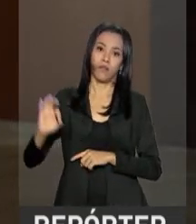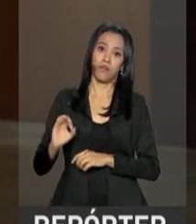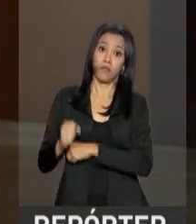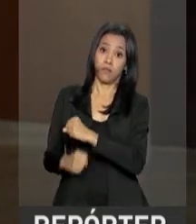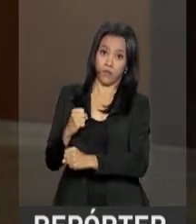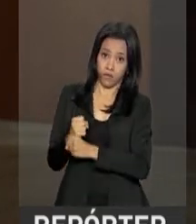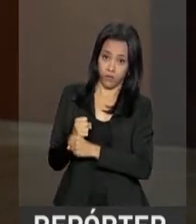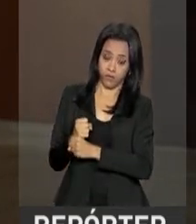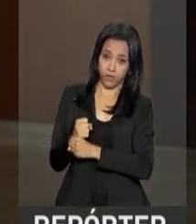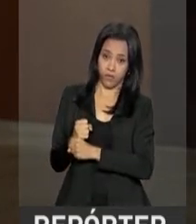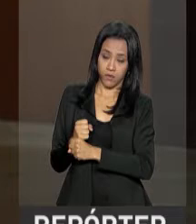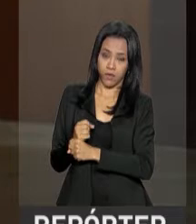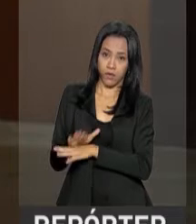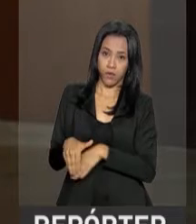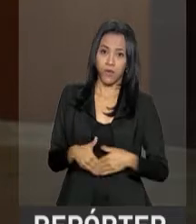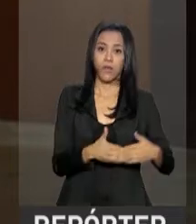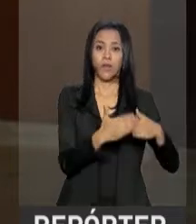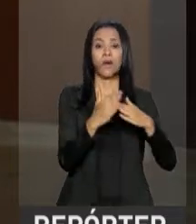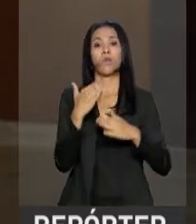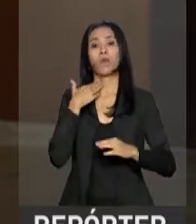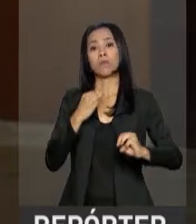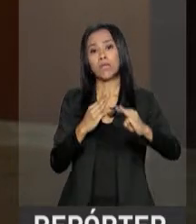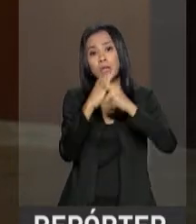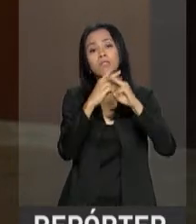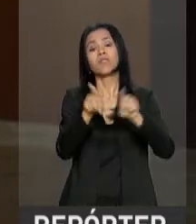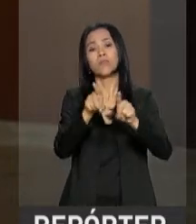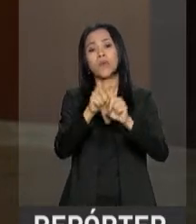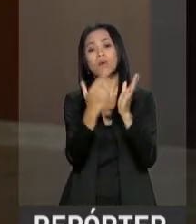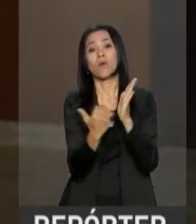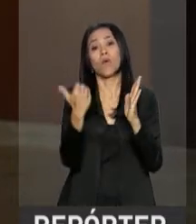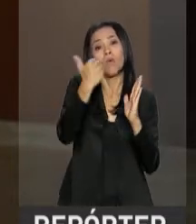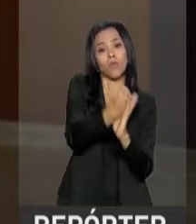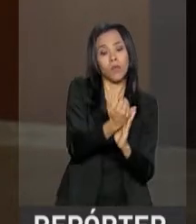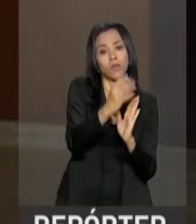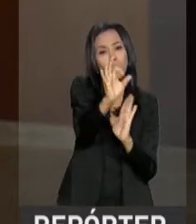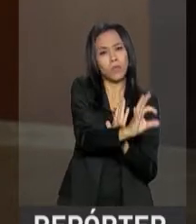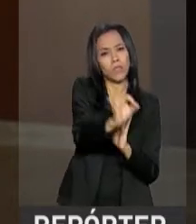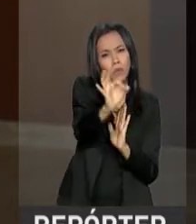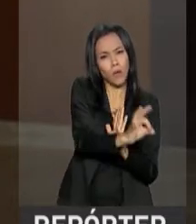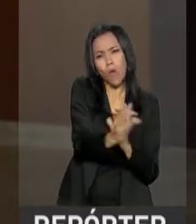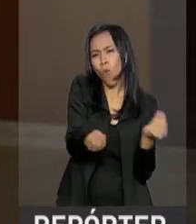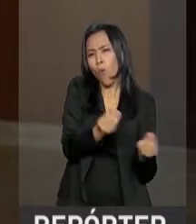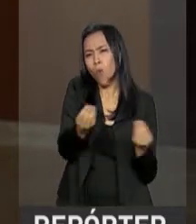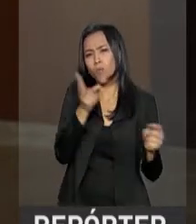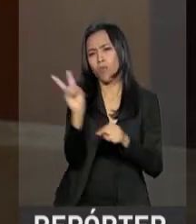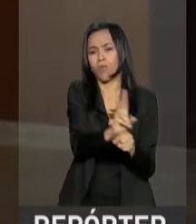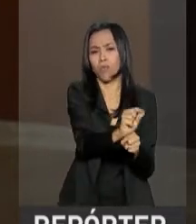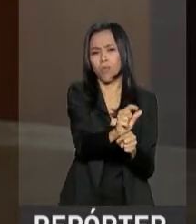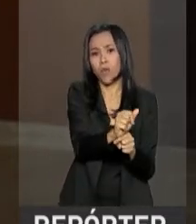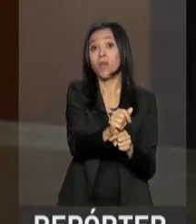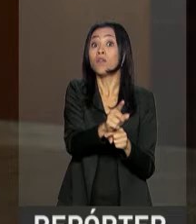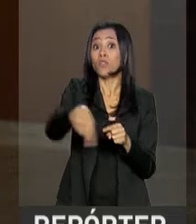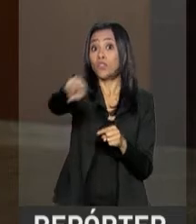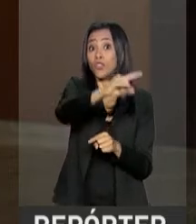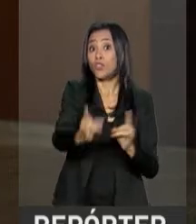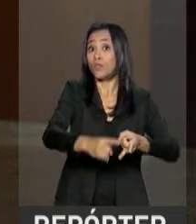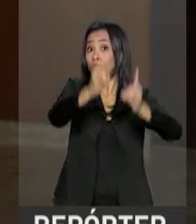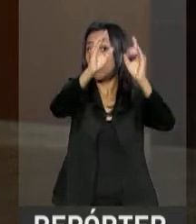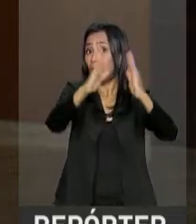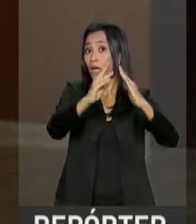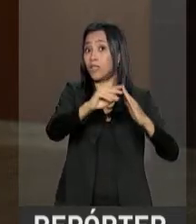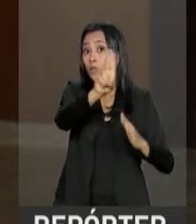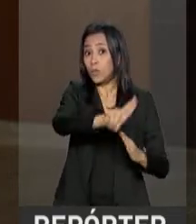a taxa a caixa anunciou também o aumento do percentual a ser financiado de imóveis usados que passou de